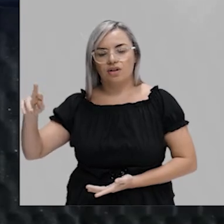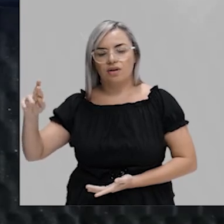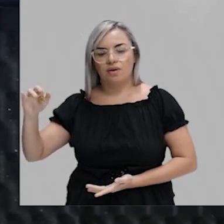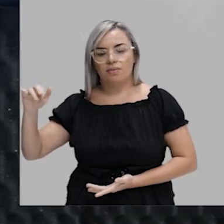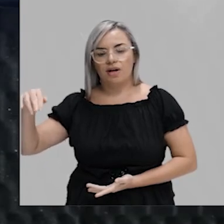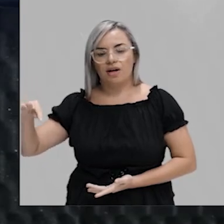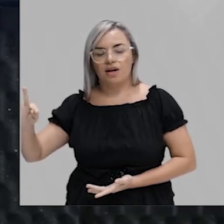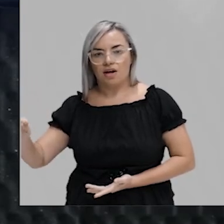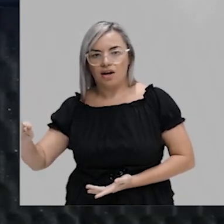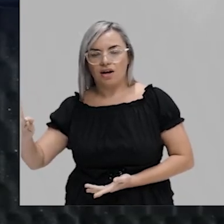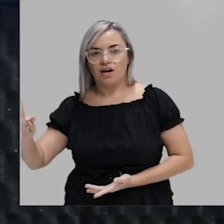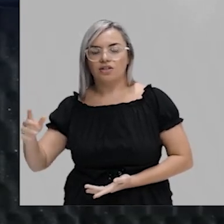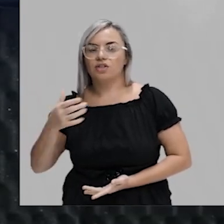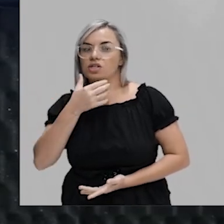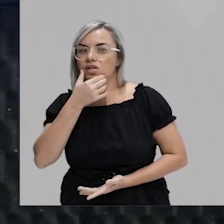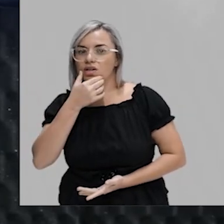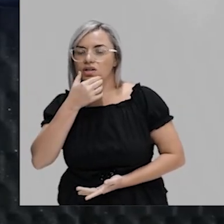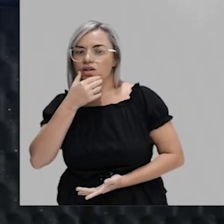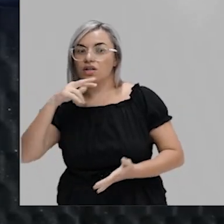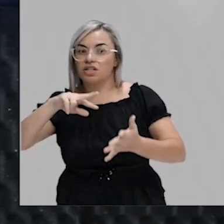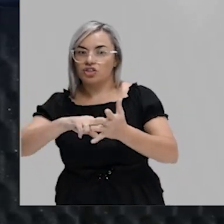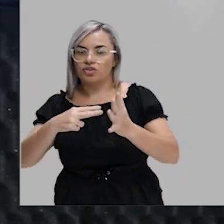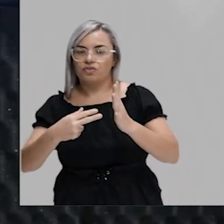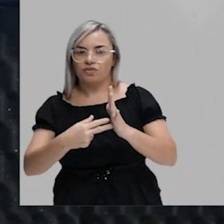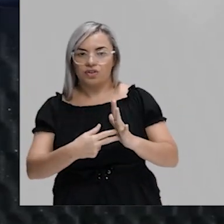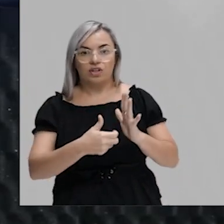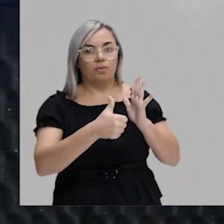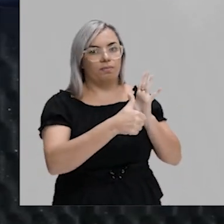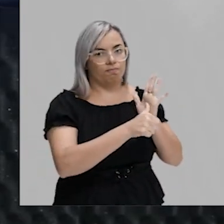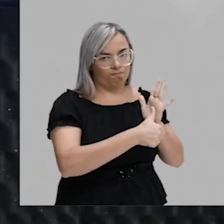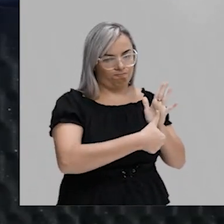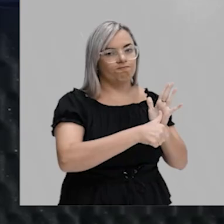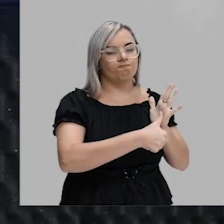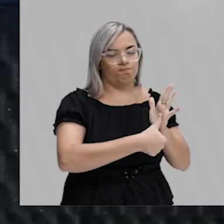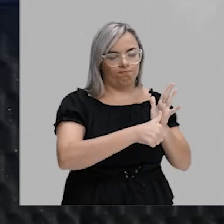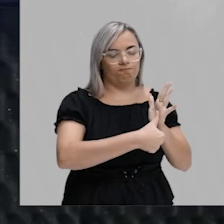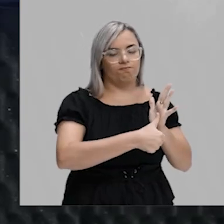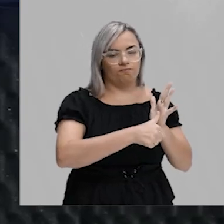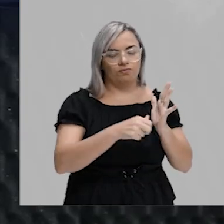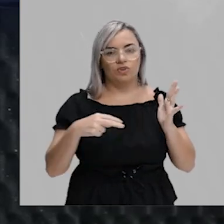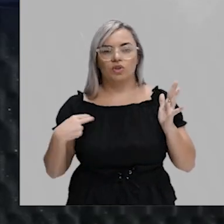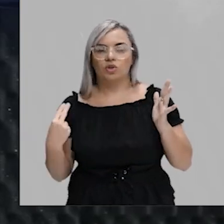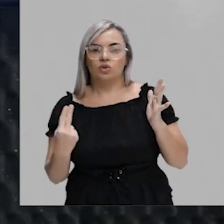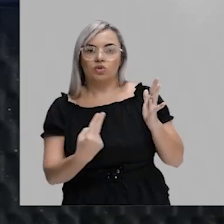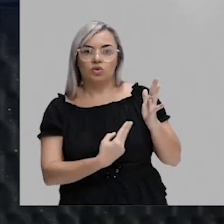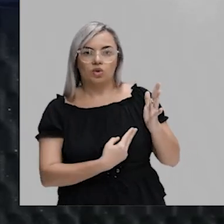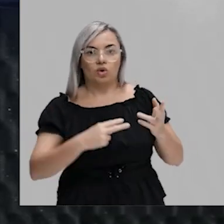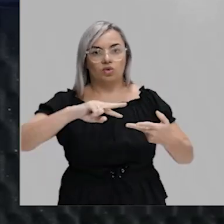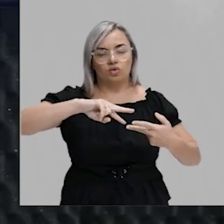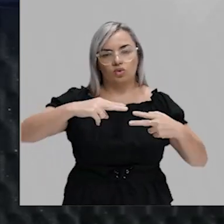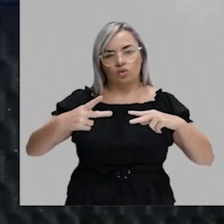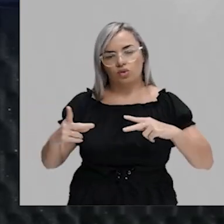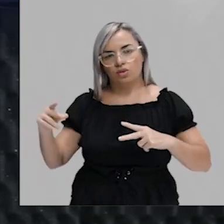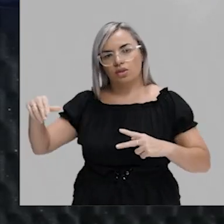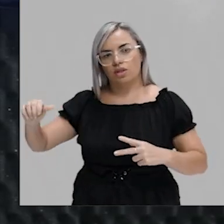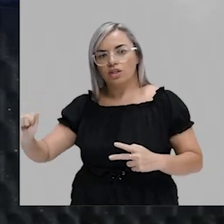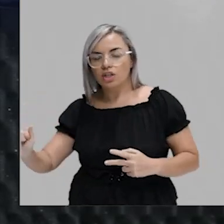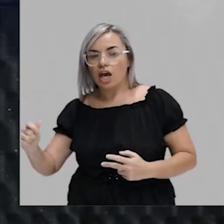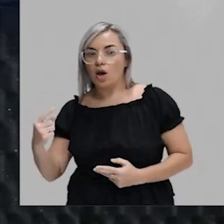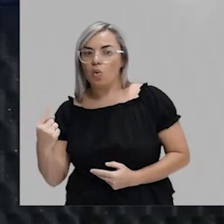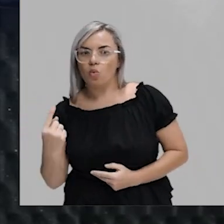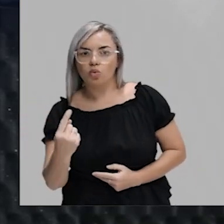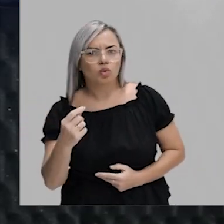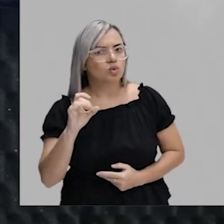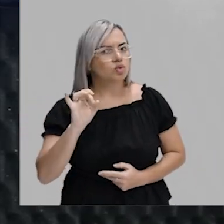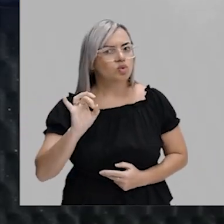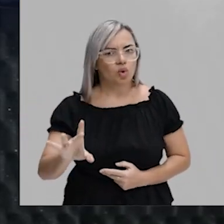digital. Nada mais, nada menos porque o nosso DNA ele é único, ele apresenta um